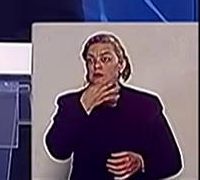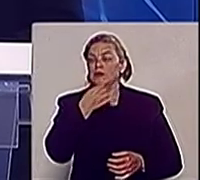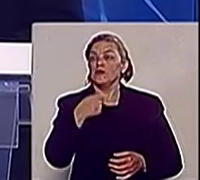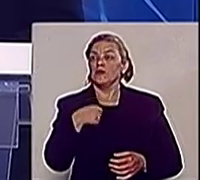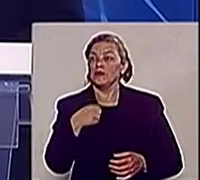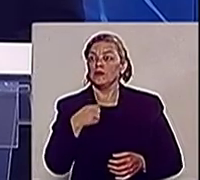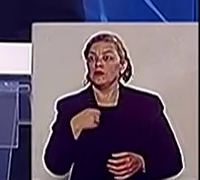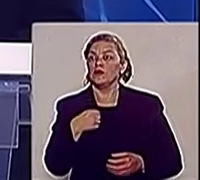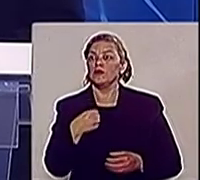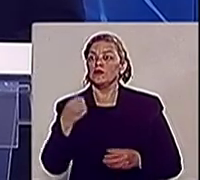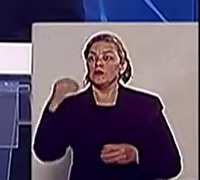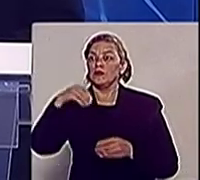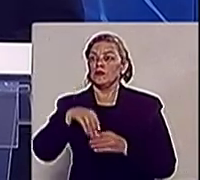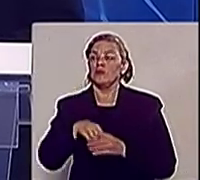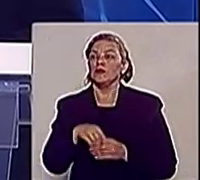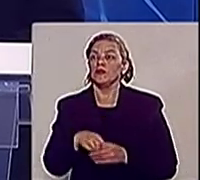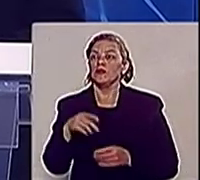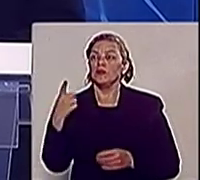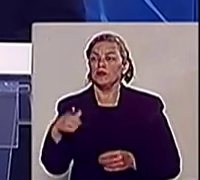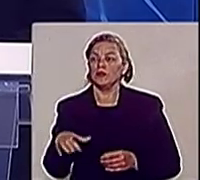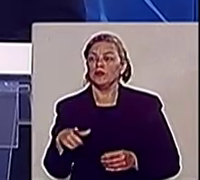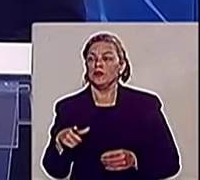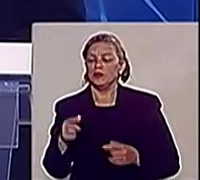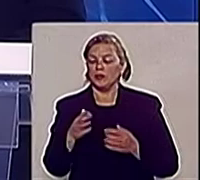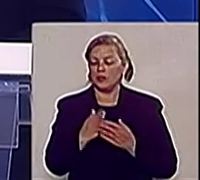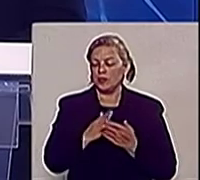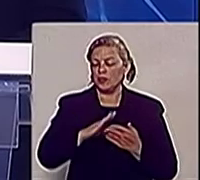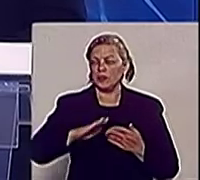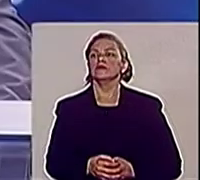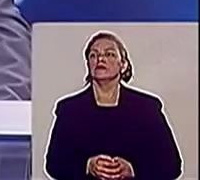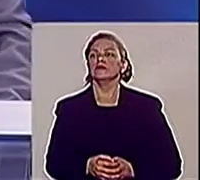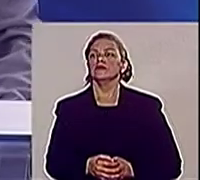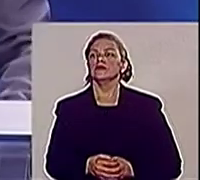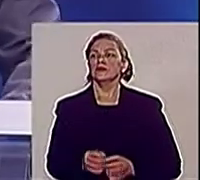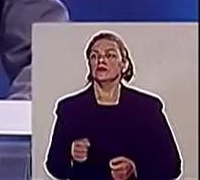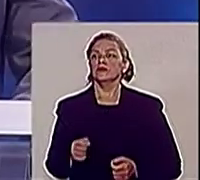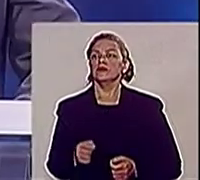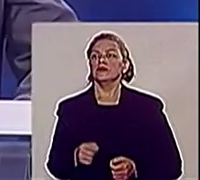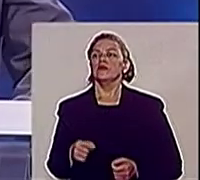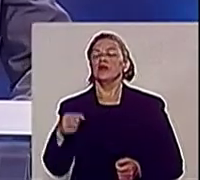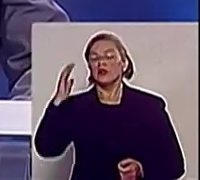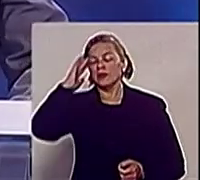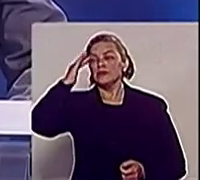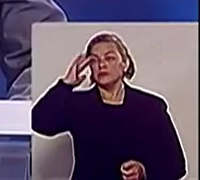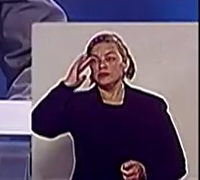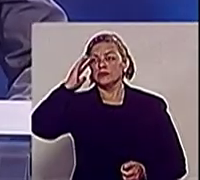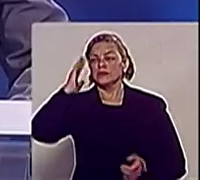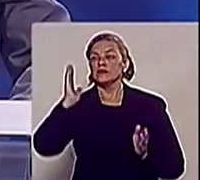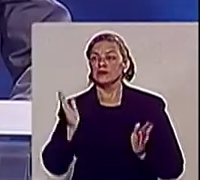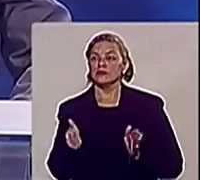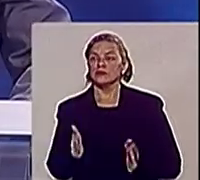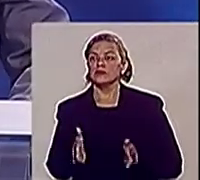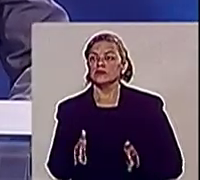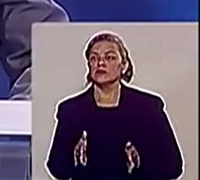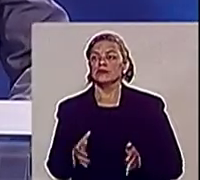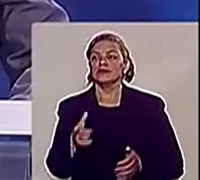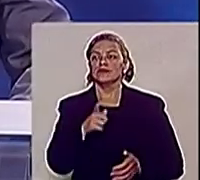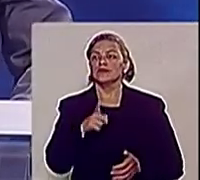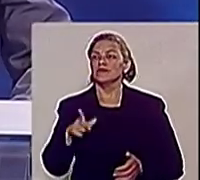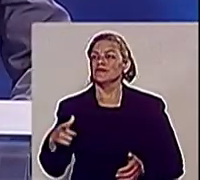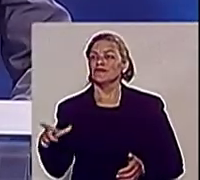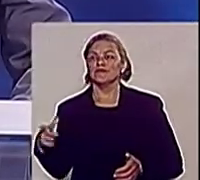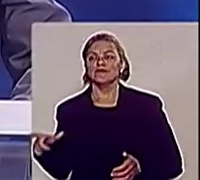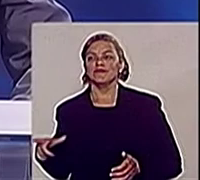chamada, a avenida que eles estão querendo que atravesse todo o banhado. Essa gestão atual, ela não tem prioridade nenhuma.